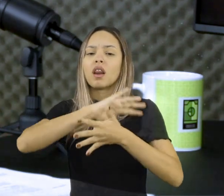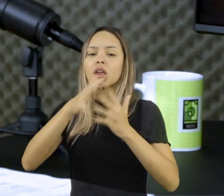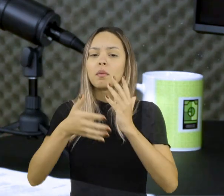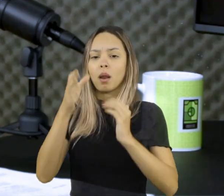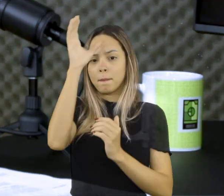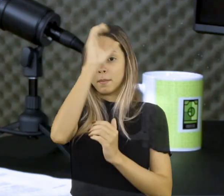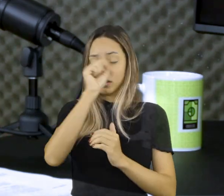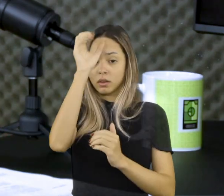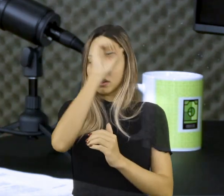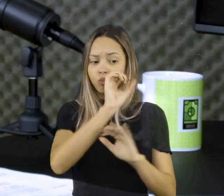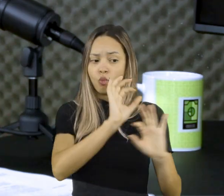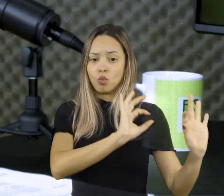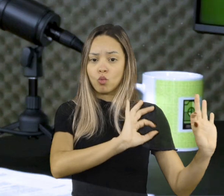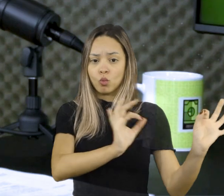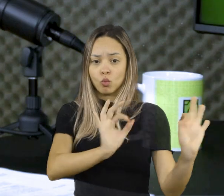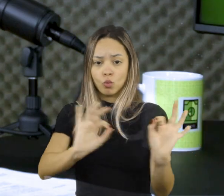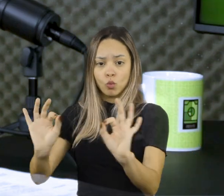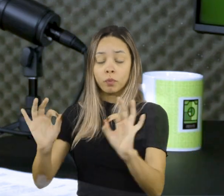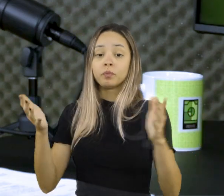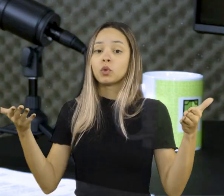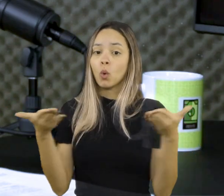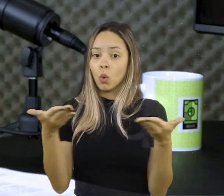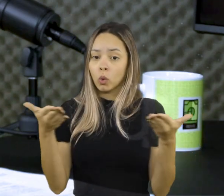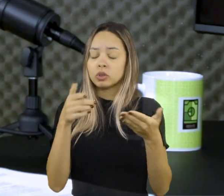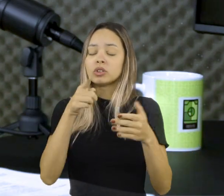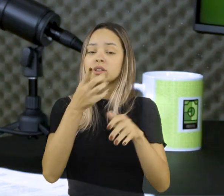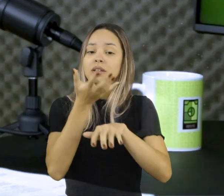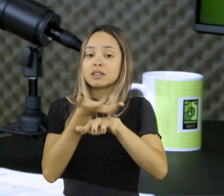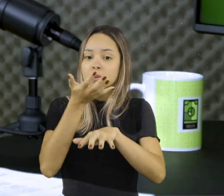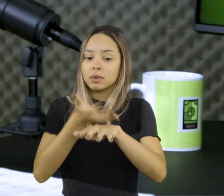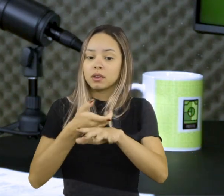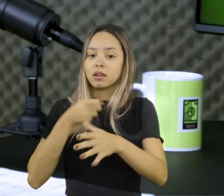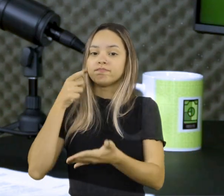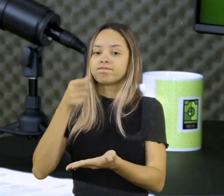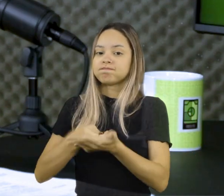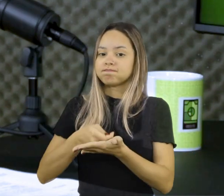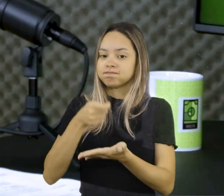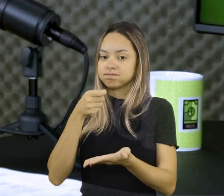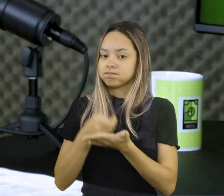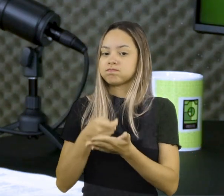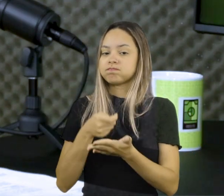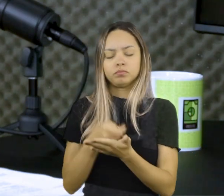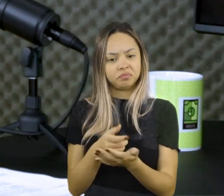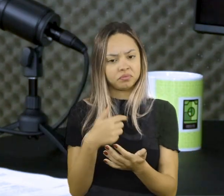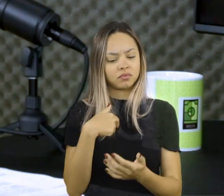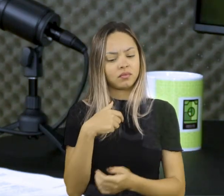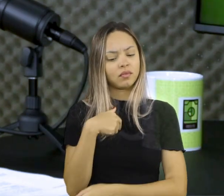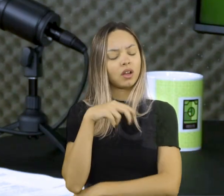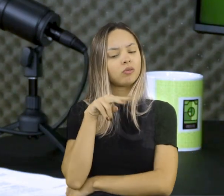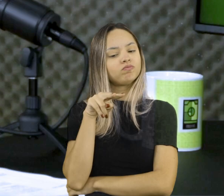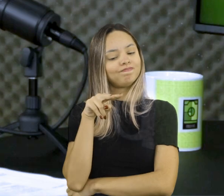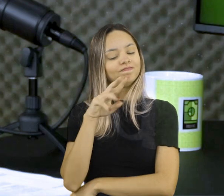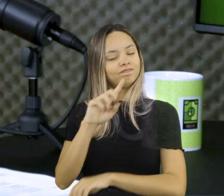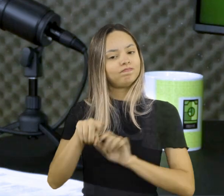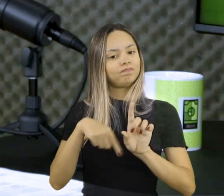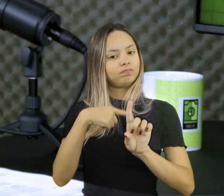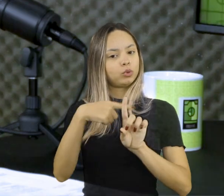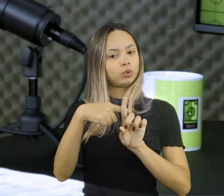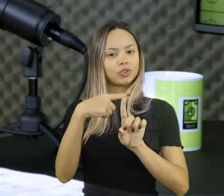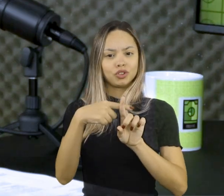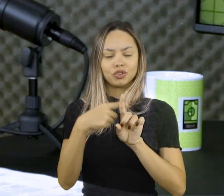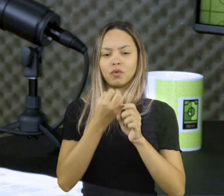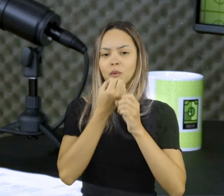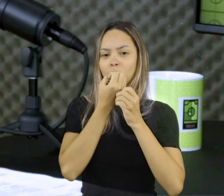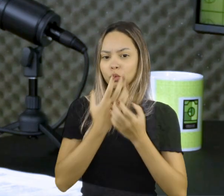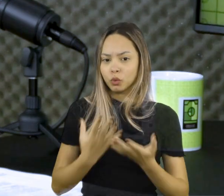Hoje essas disciplinas, elas já são obrigatórias, sabe, Hugo? Eu acho um ponto positivo nisso. É um ganho